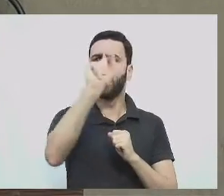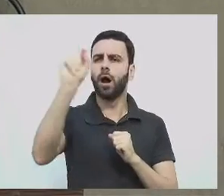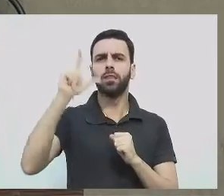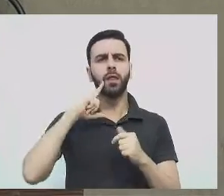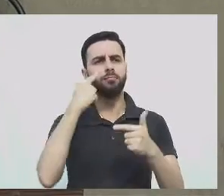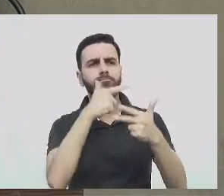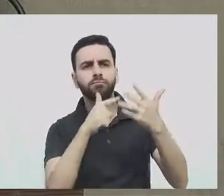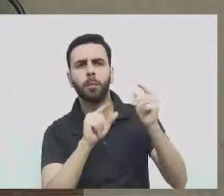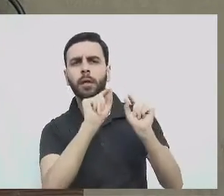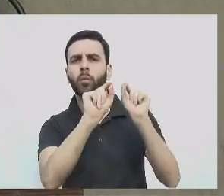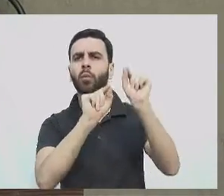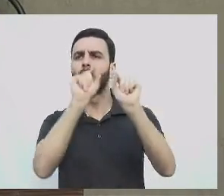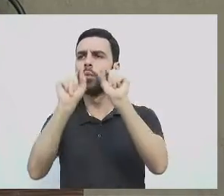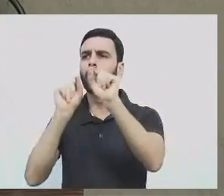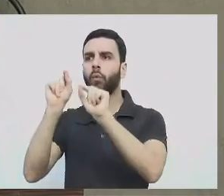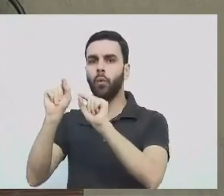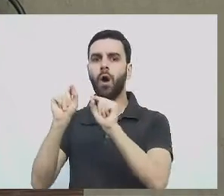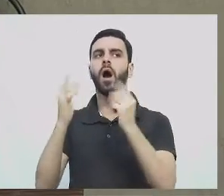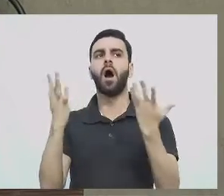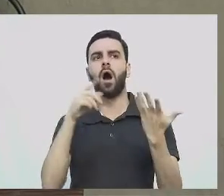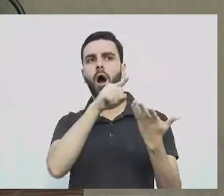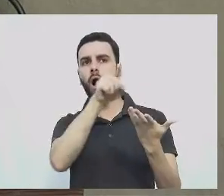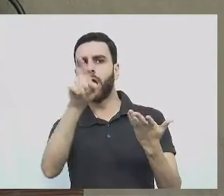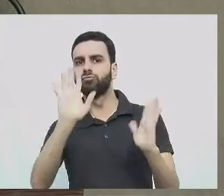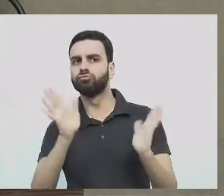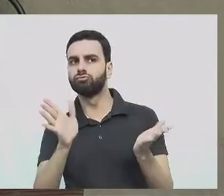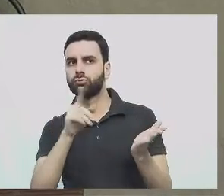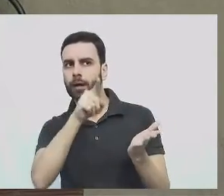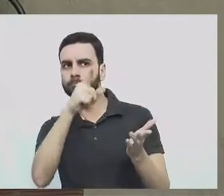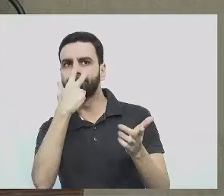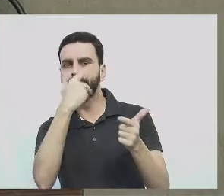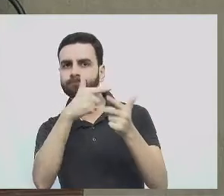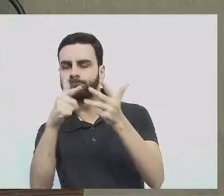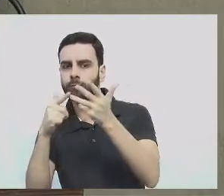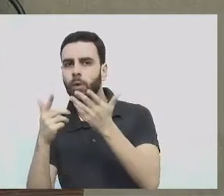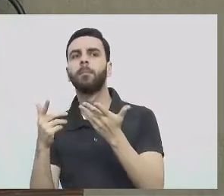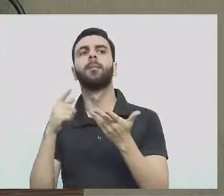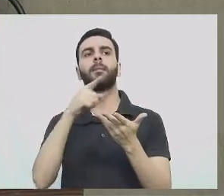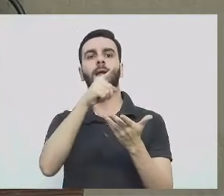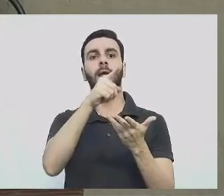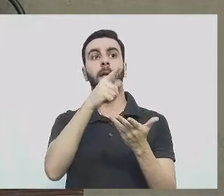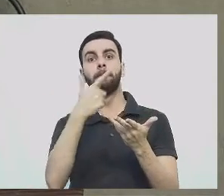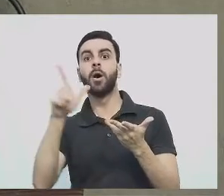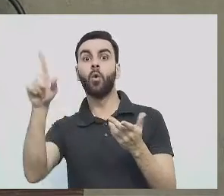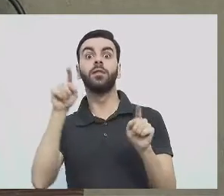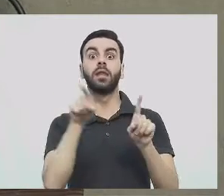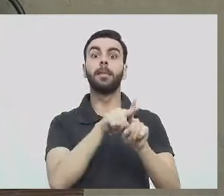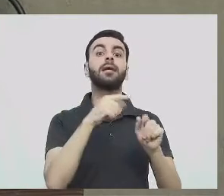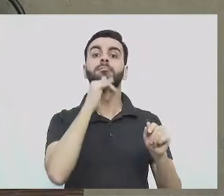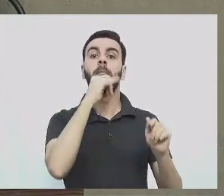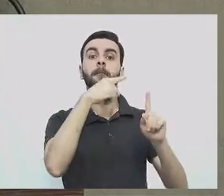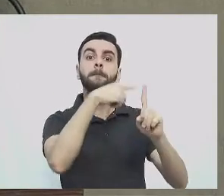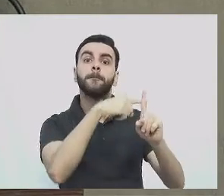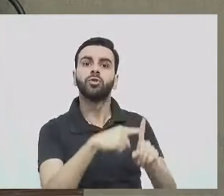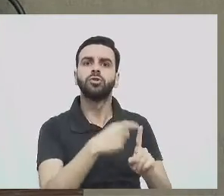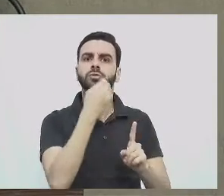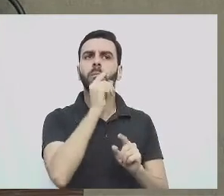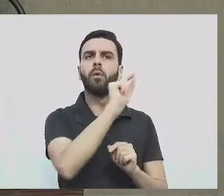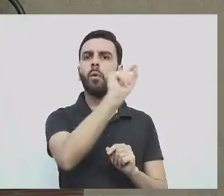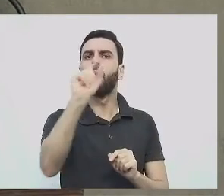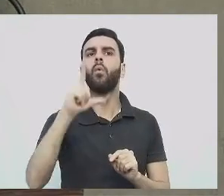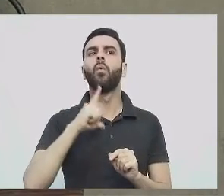faculdades. E aquilo que tinha realmente, que dava resultado. E por incrível que